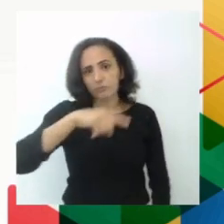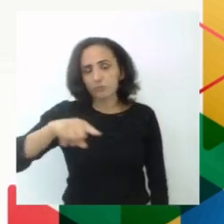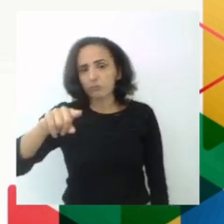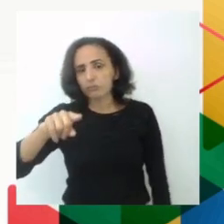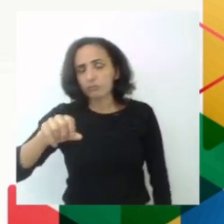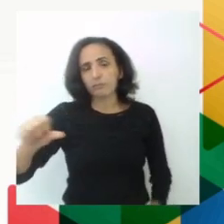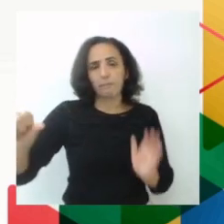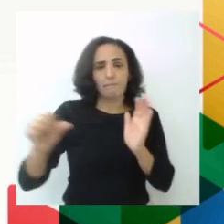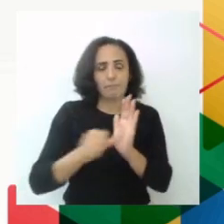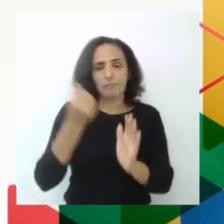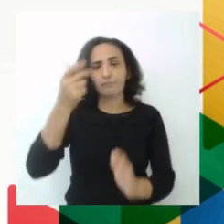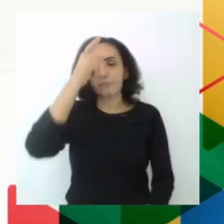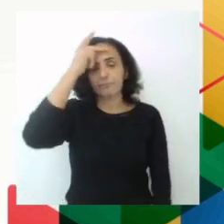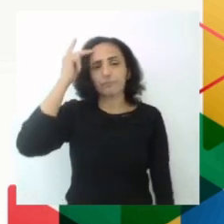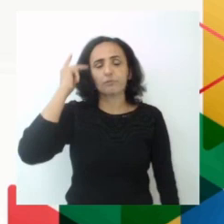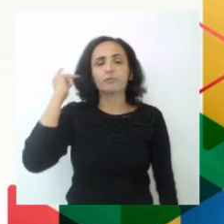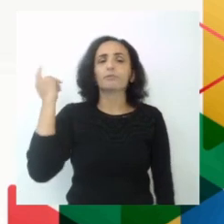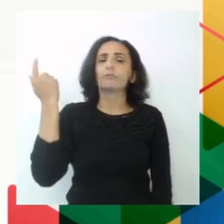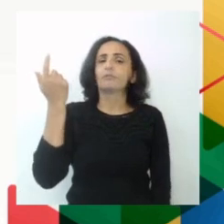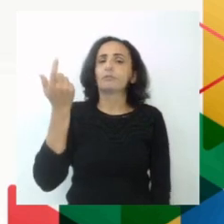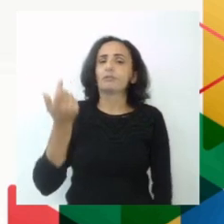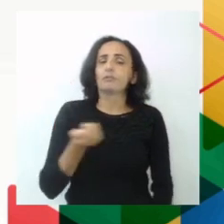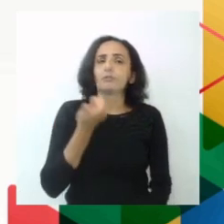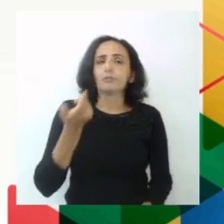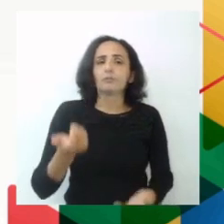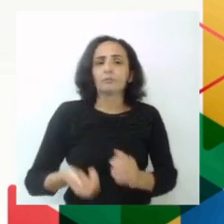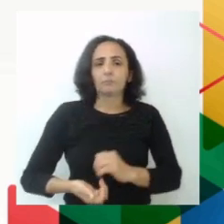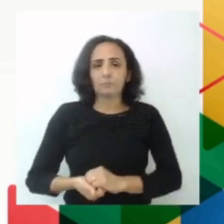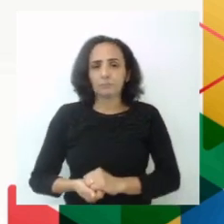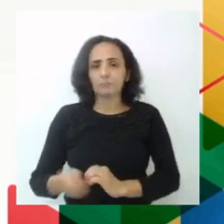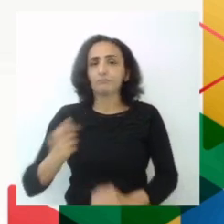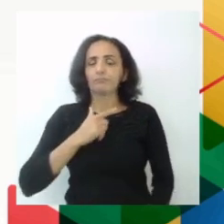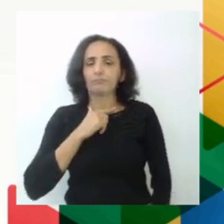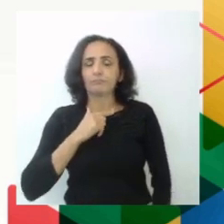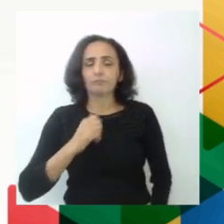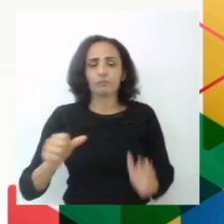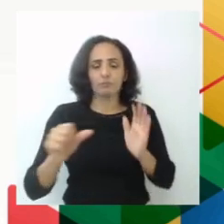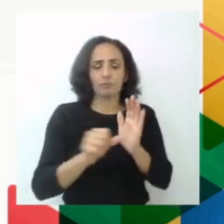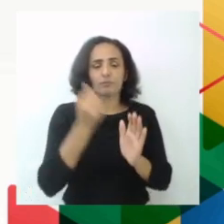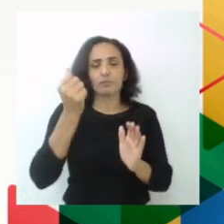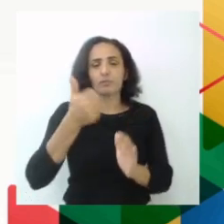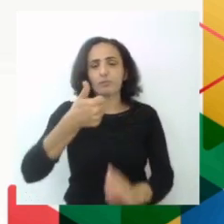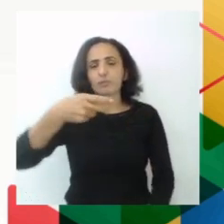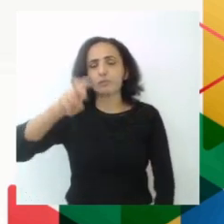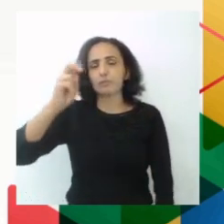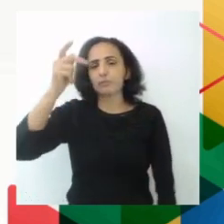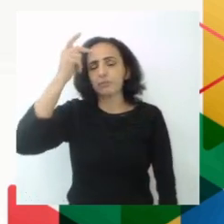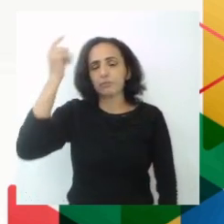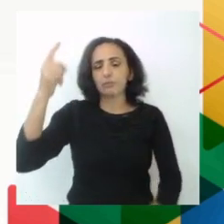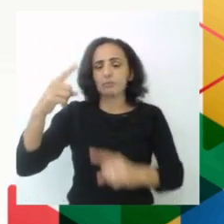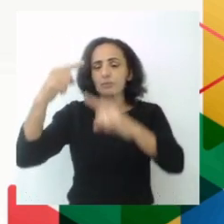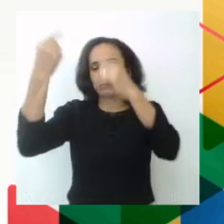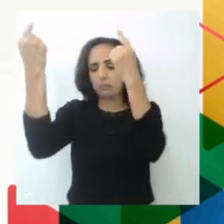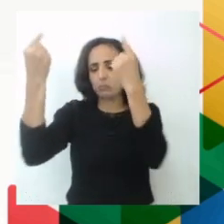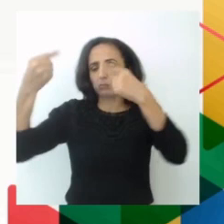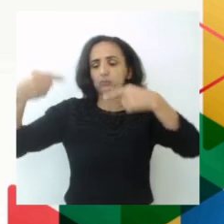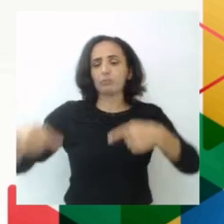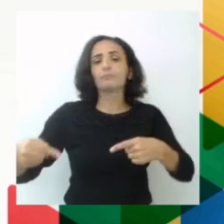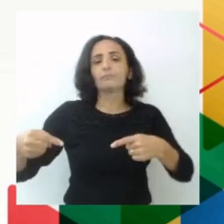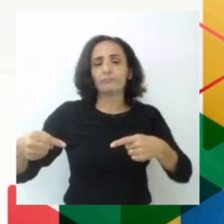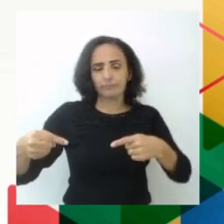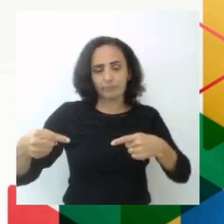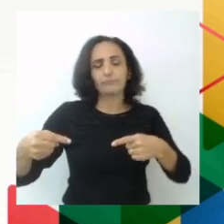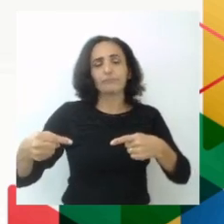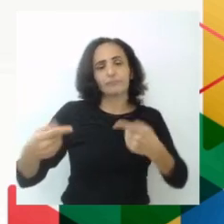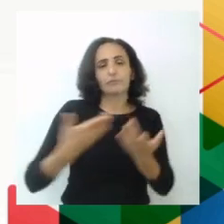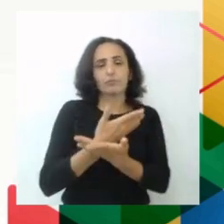primeira pessoa, você tem, ou melhor, a primeira vaga, você tem 15 pessoas disputando. Quando o vice-diretor quando